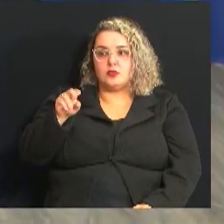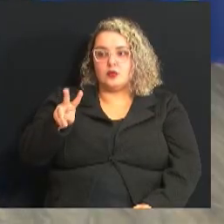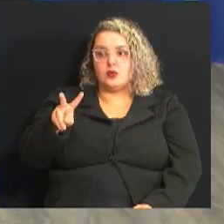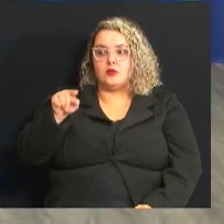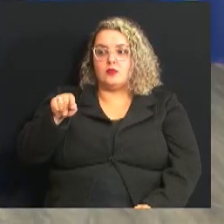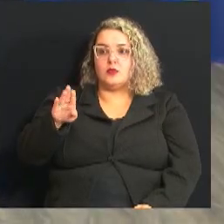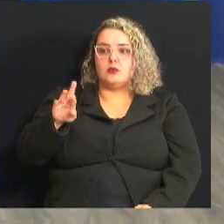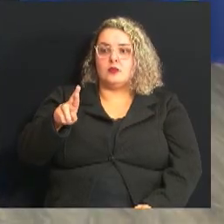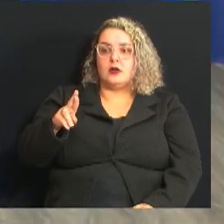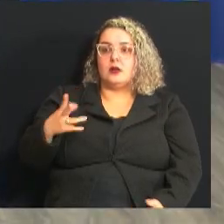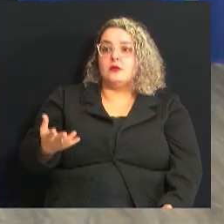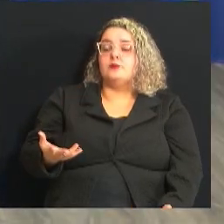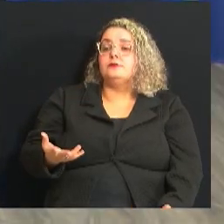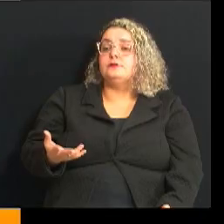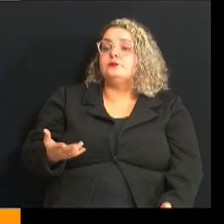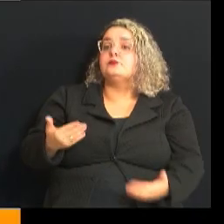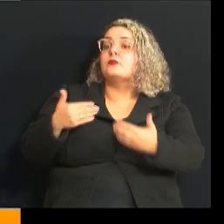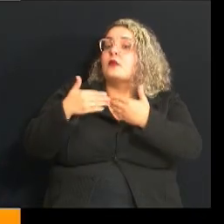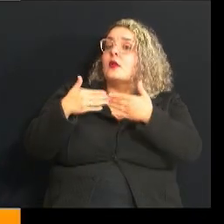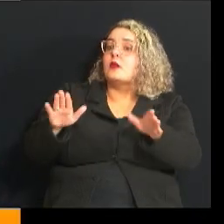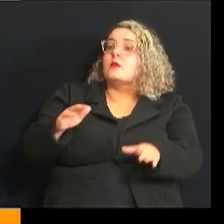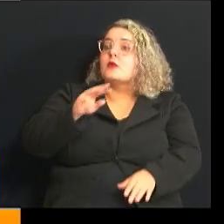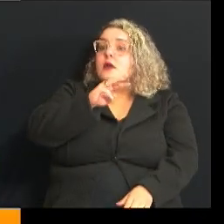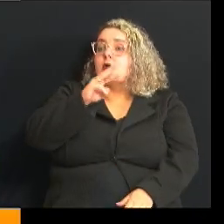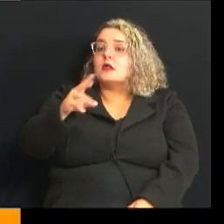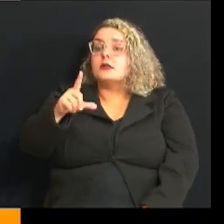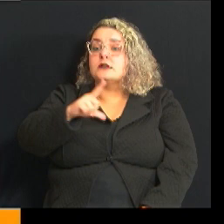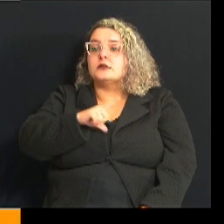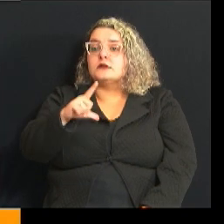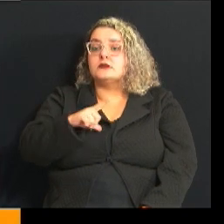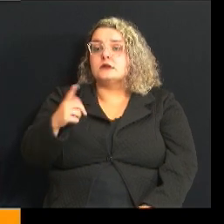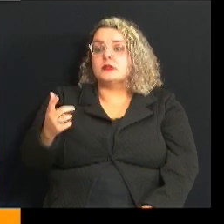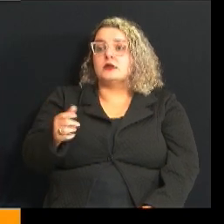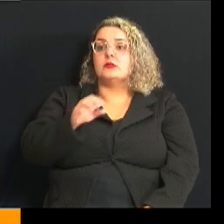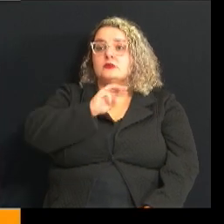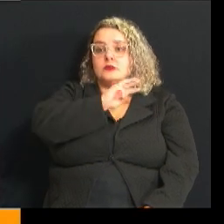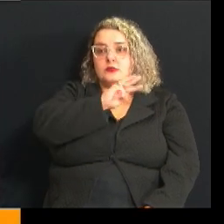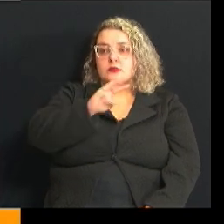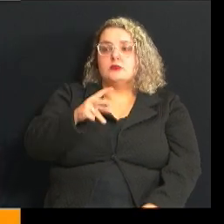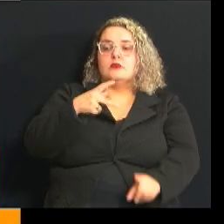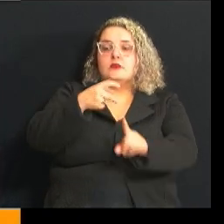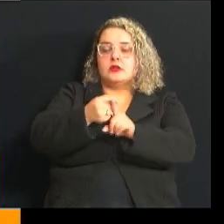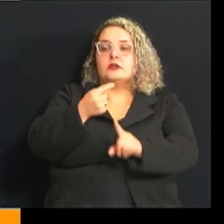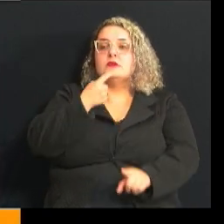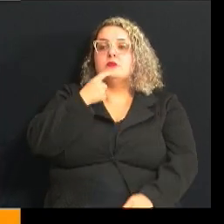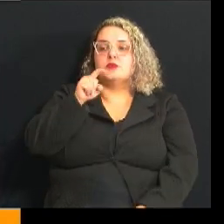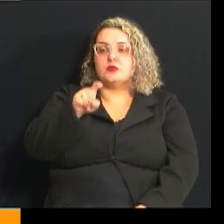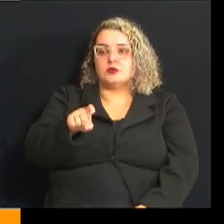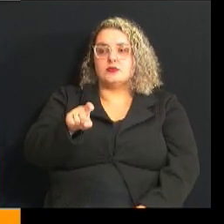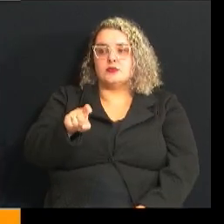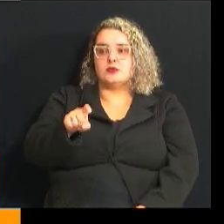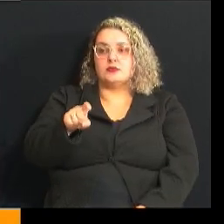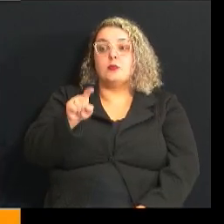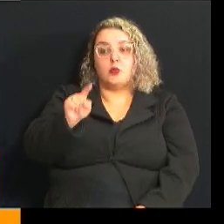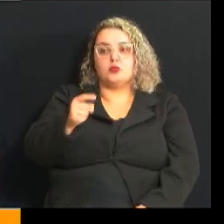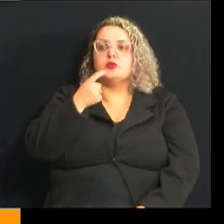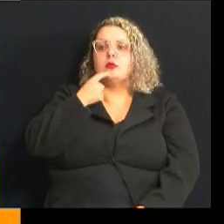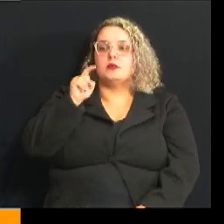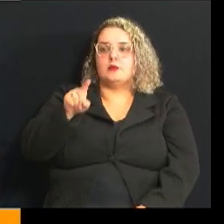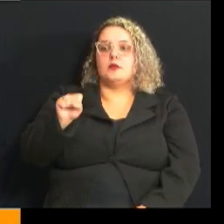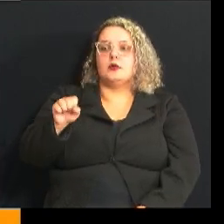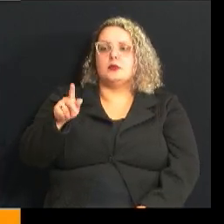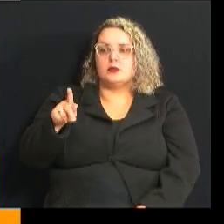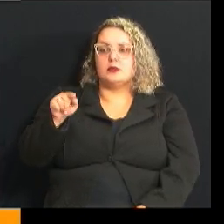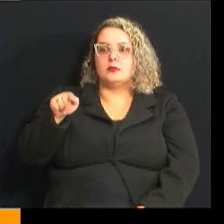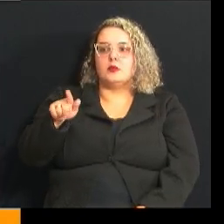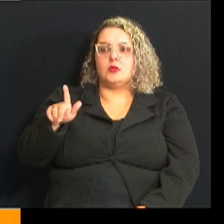vacina.campinas.sp.gov.br. E eu abri o site aqui, aí você tem, assim que você digita o site, do seu lado esquerdo a campanha de vacinação contra a